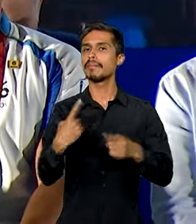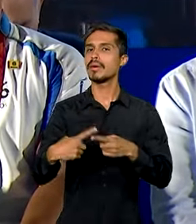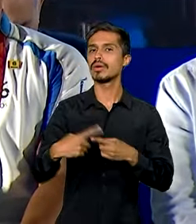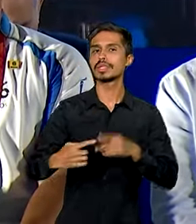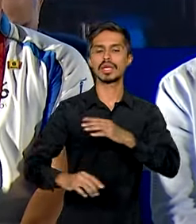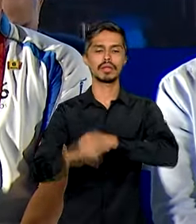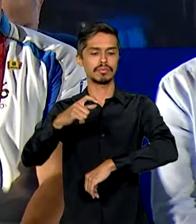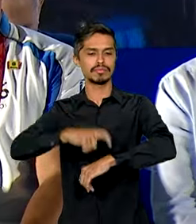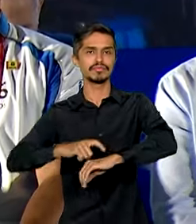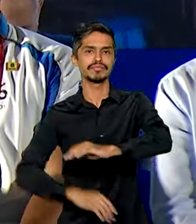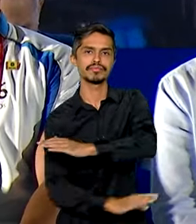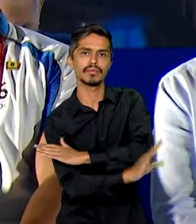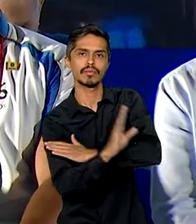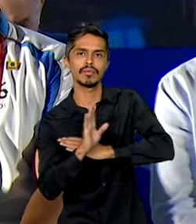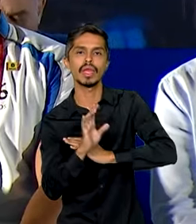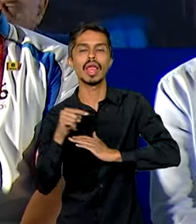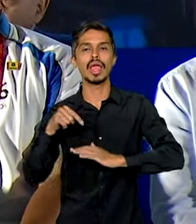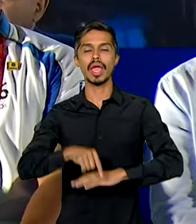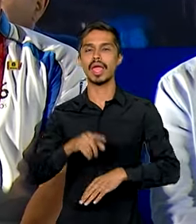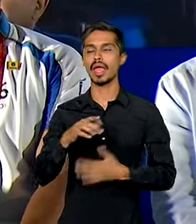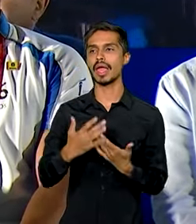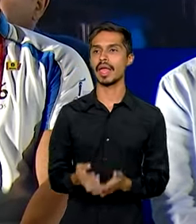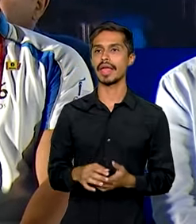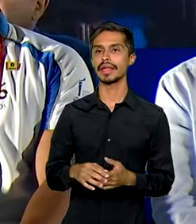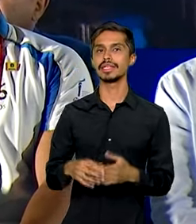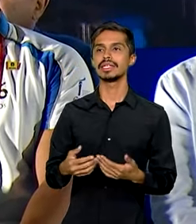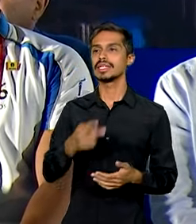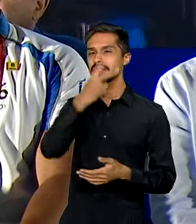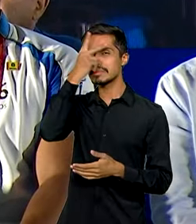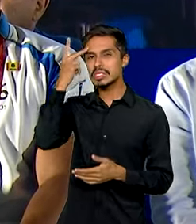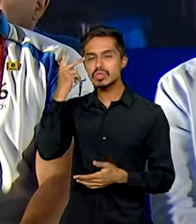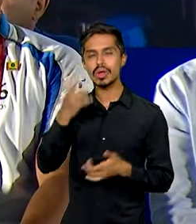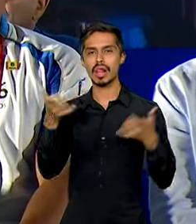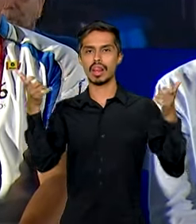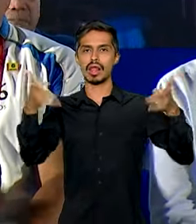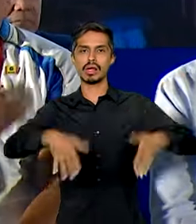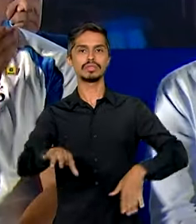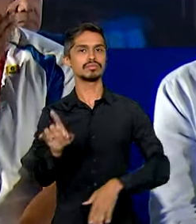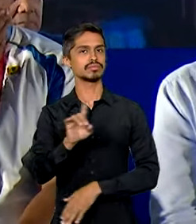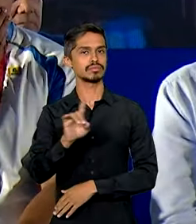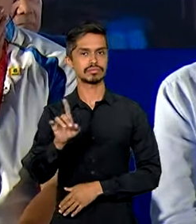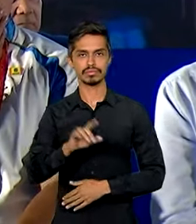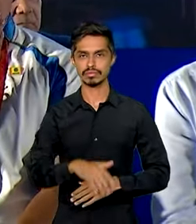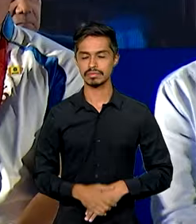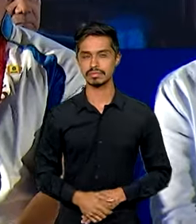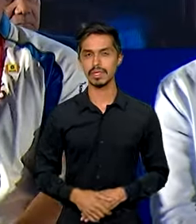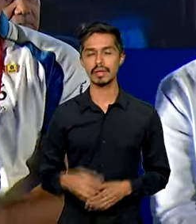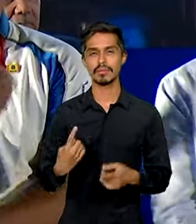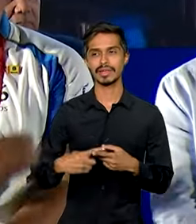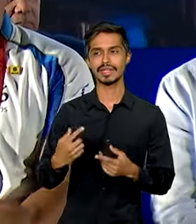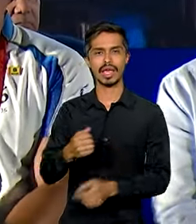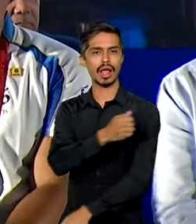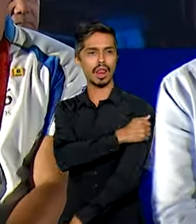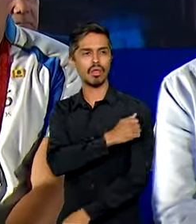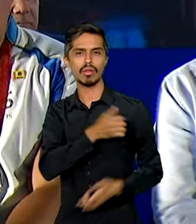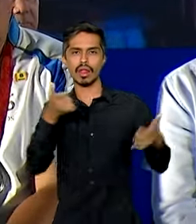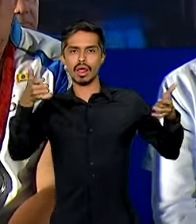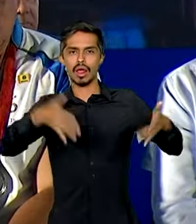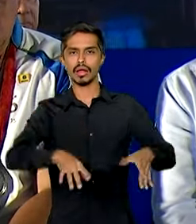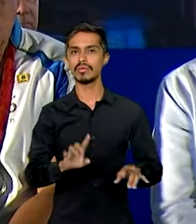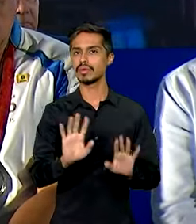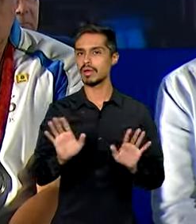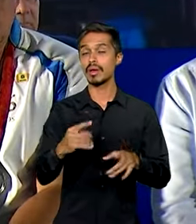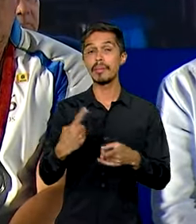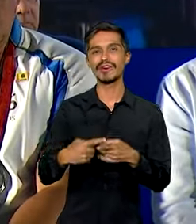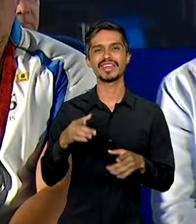A escola tempo integral é a escola que menos evade alunos. É a escola que a criança ou jovem permanece na